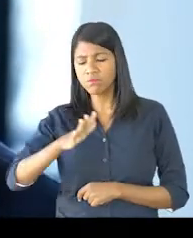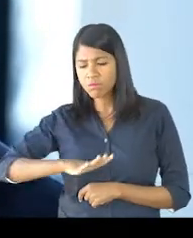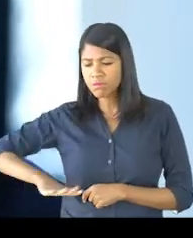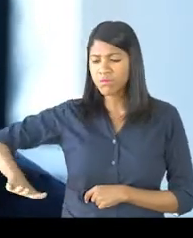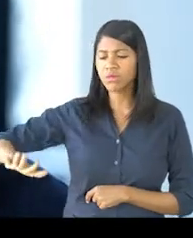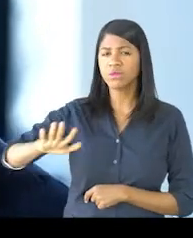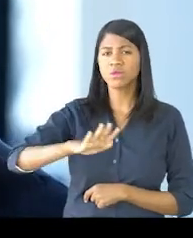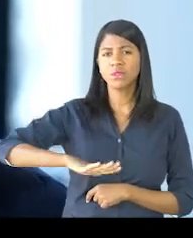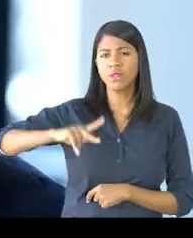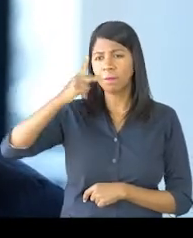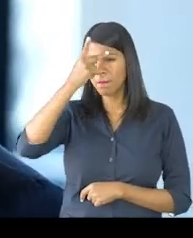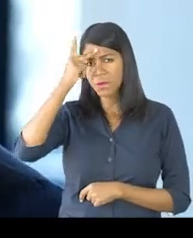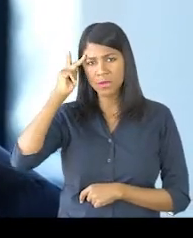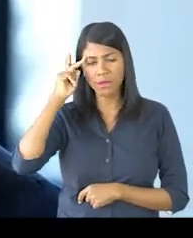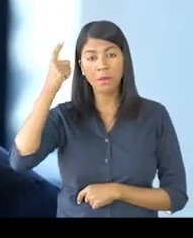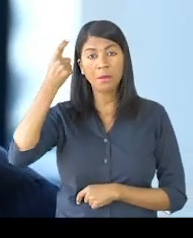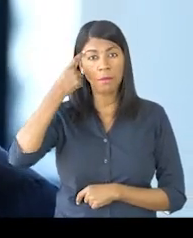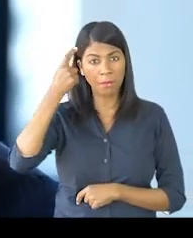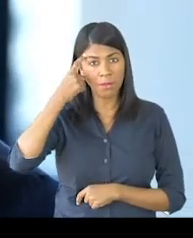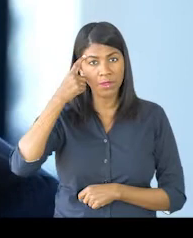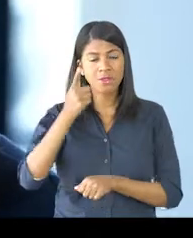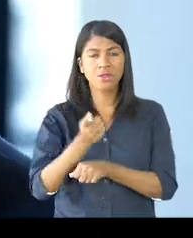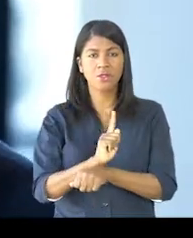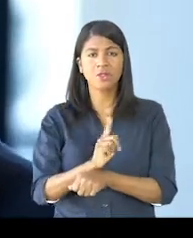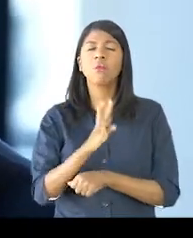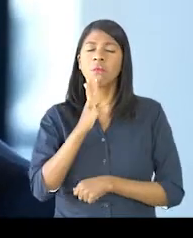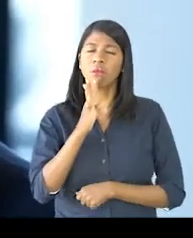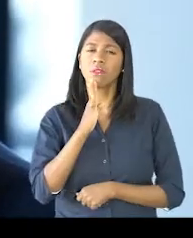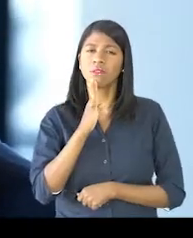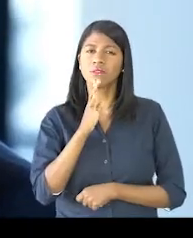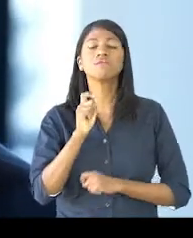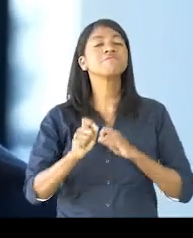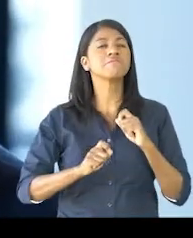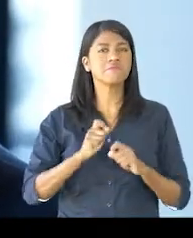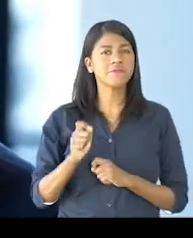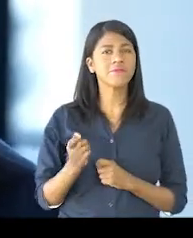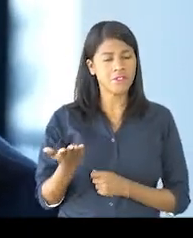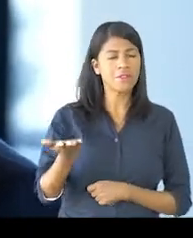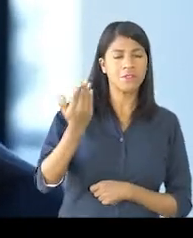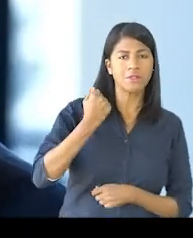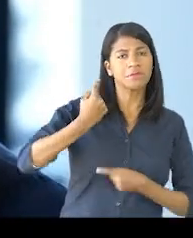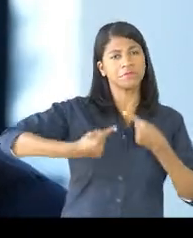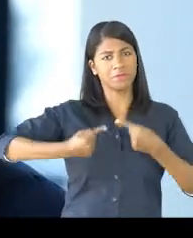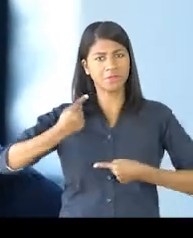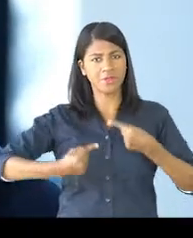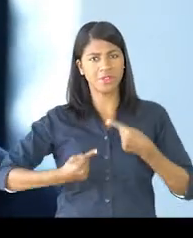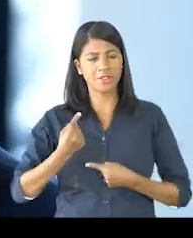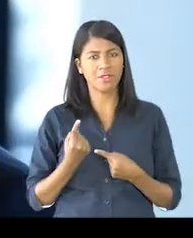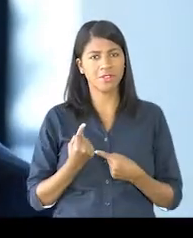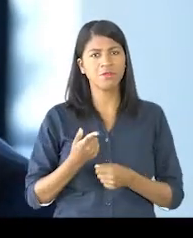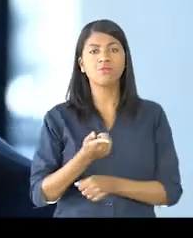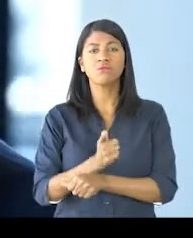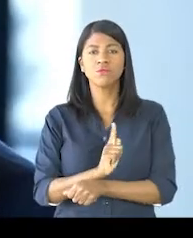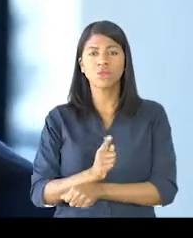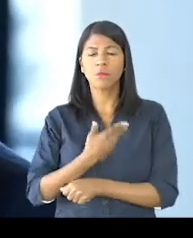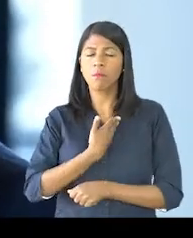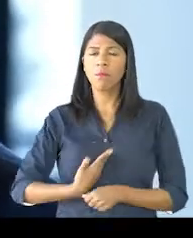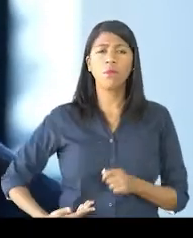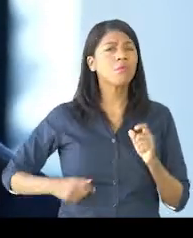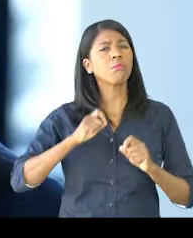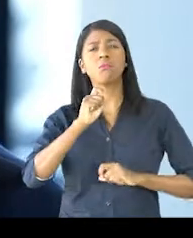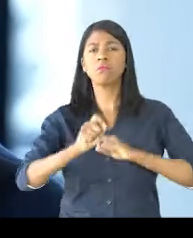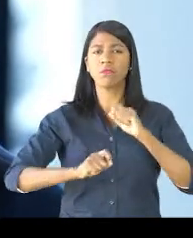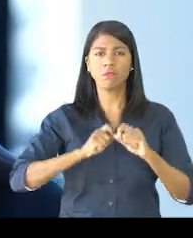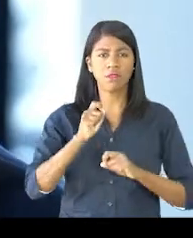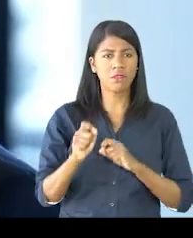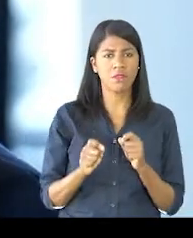com todo mundo que pensa gestão. Você conhece o que é gestão pública? Vem debater conosco. E gestão pública é